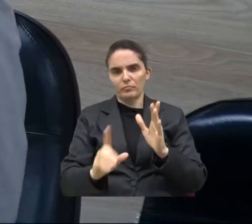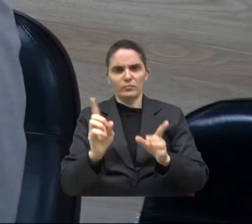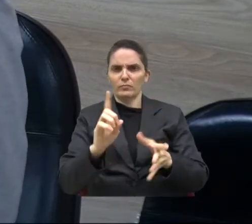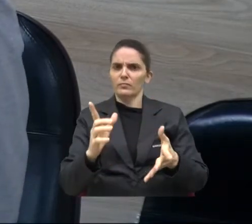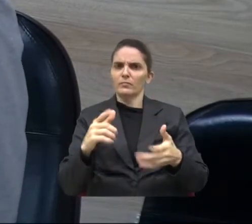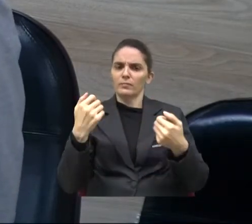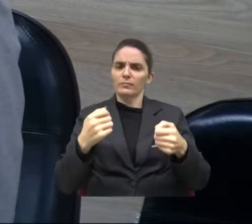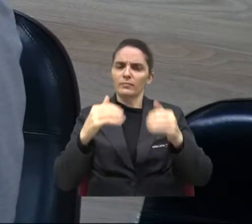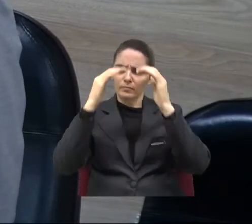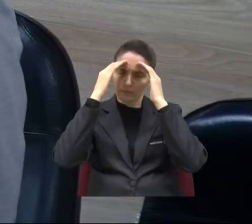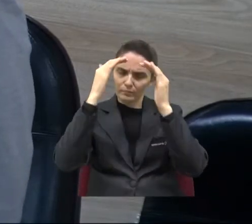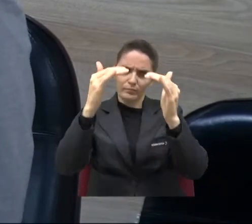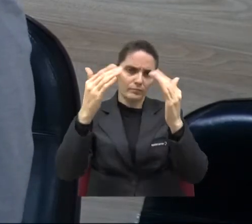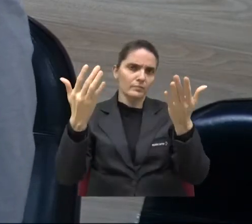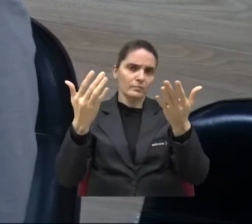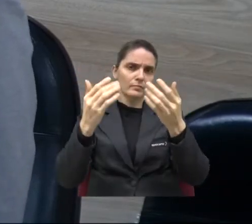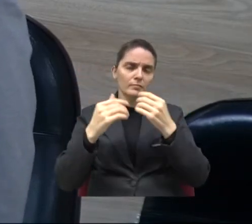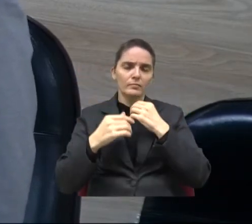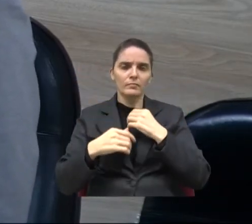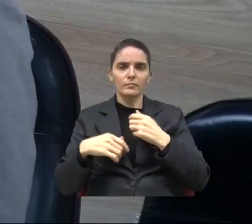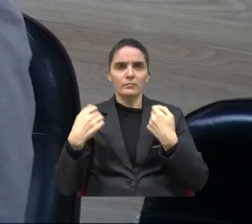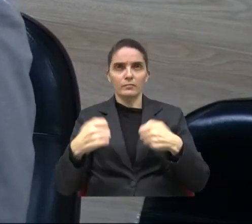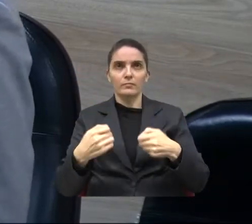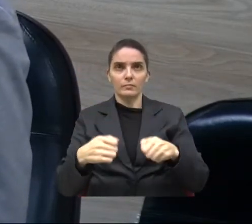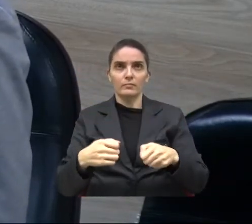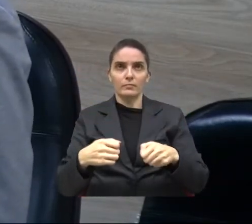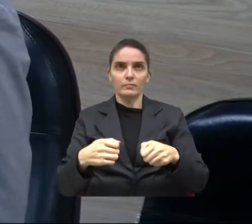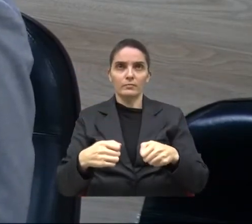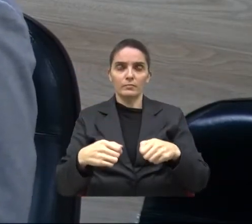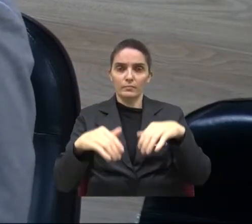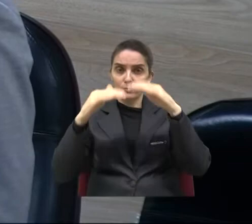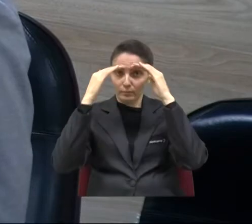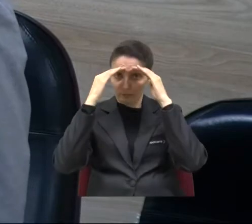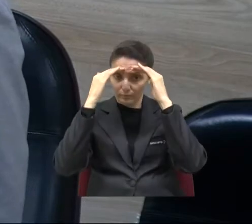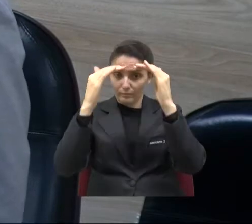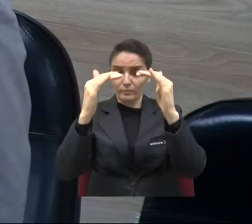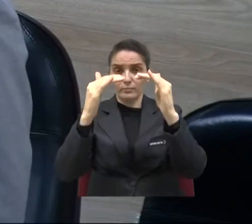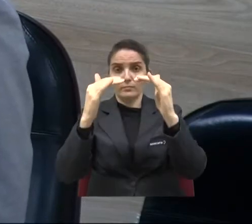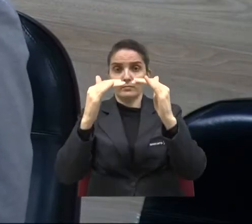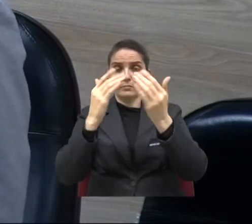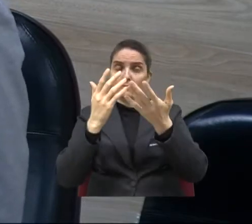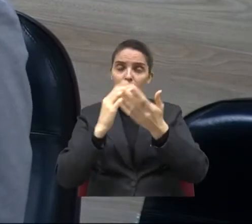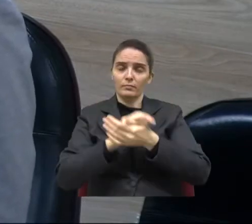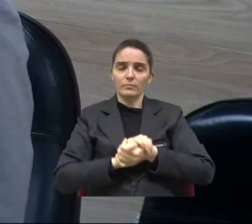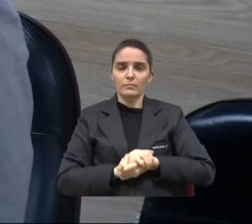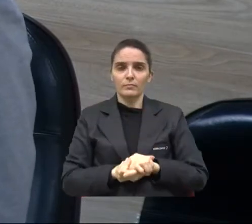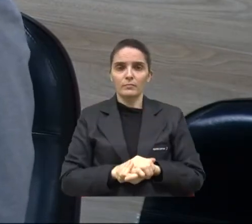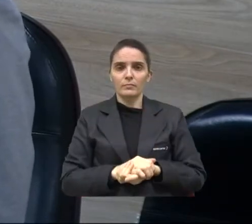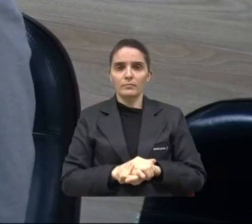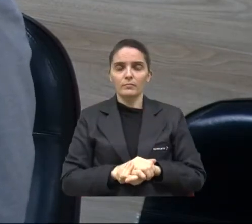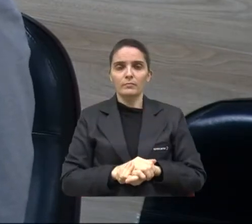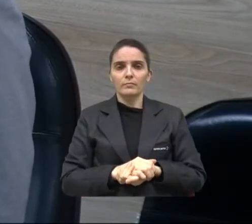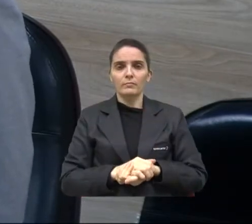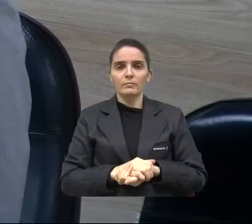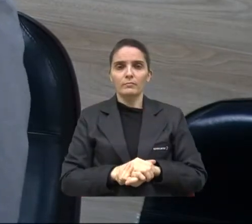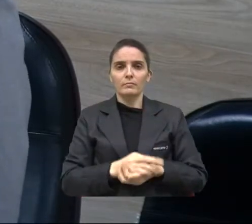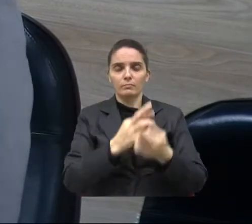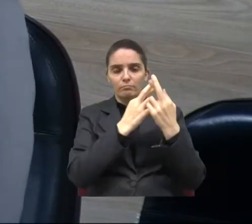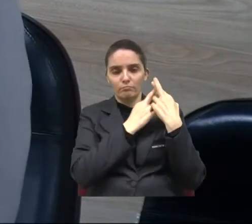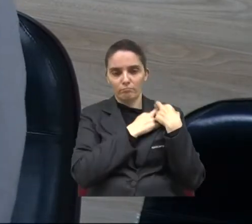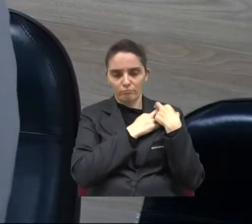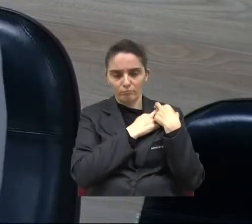Então, com certeza, vai ter. Mesmo se a gente quisesse, não poderíamos fazer. Tem, sim, que